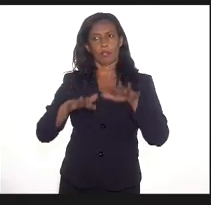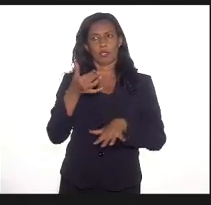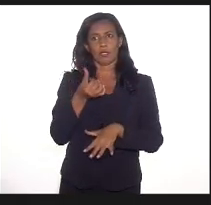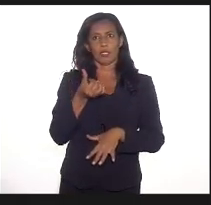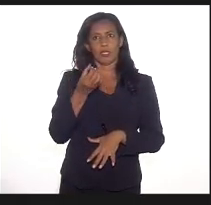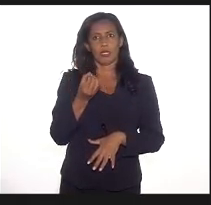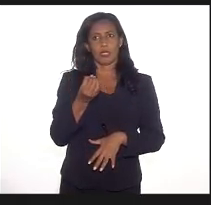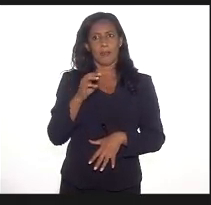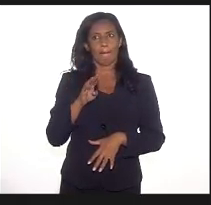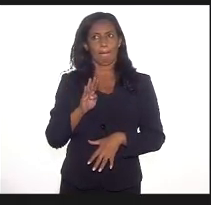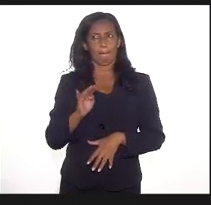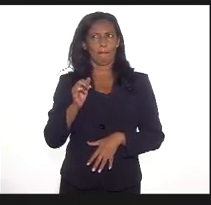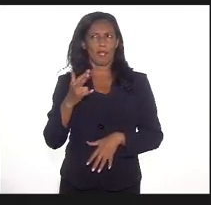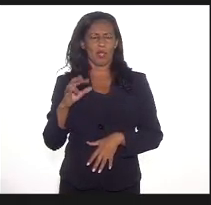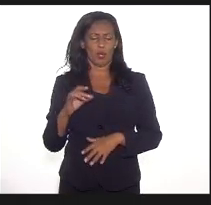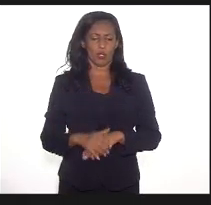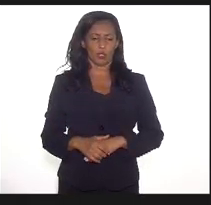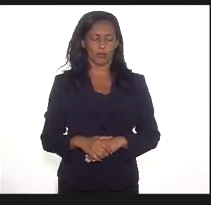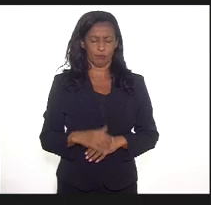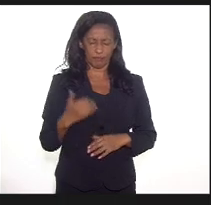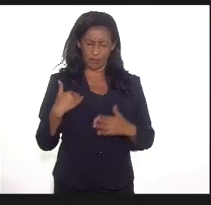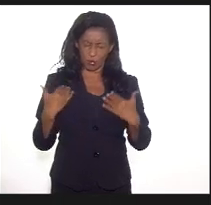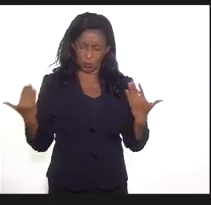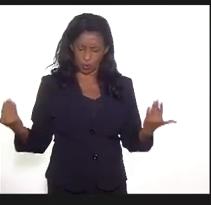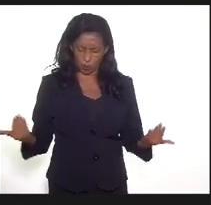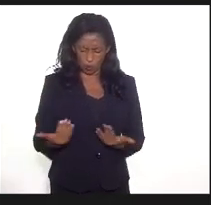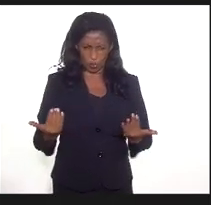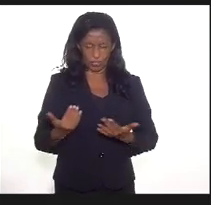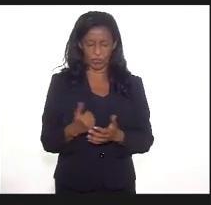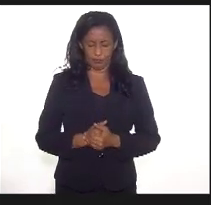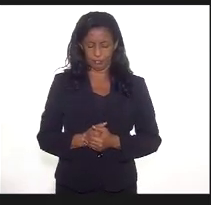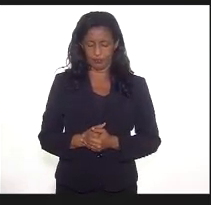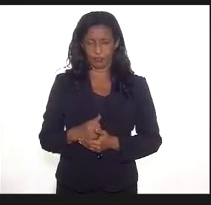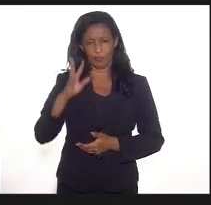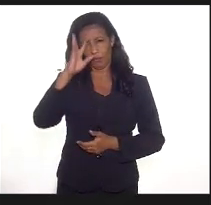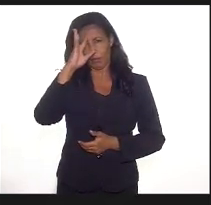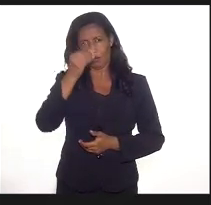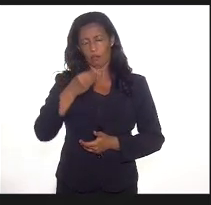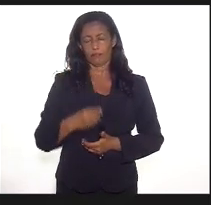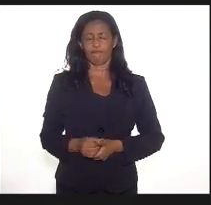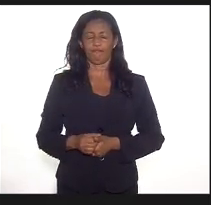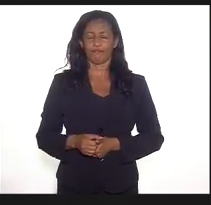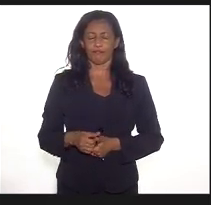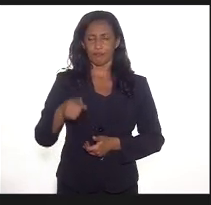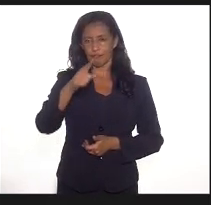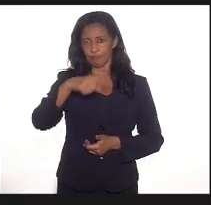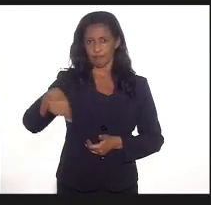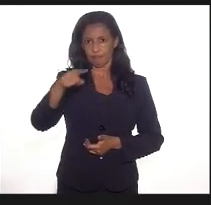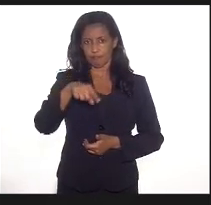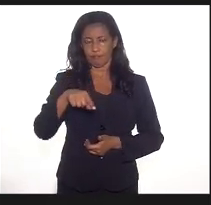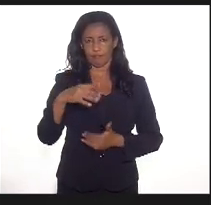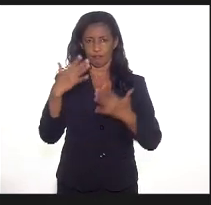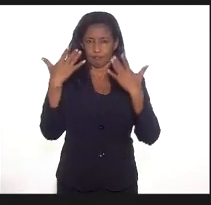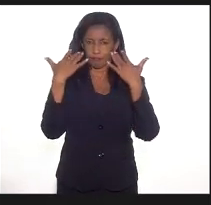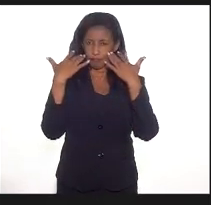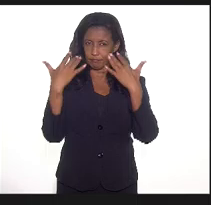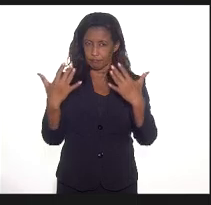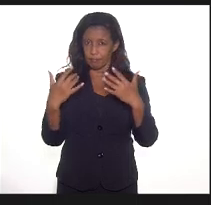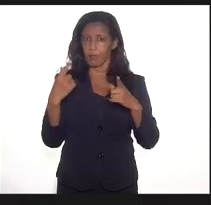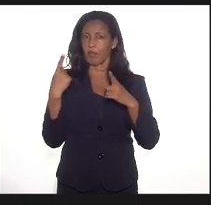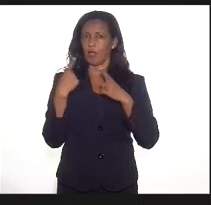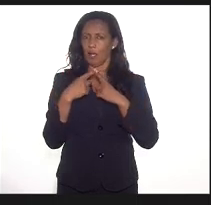Então, resolvi, lá ser final de dia de hoje, deputada Marta Rocha, chamar a atenção, porque havia